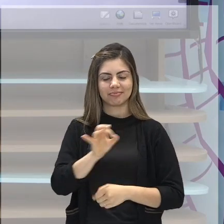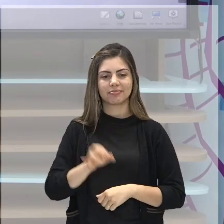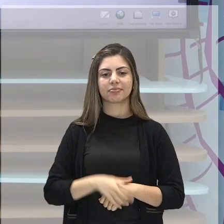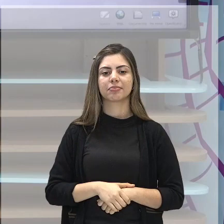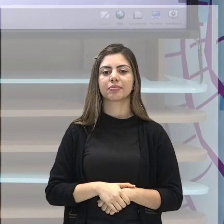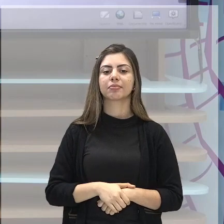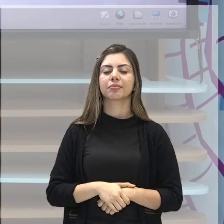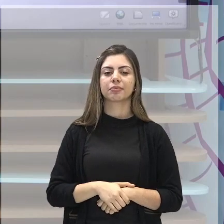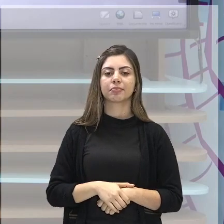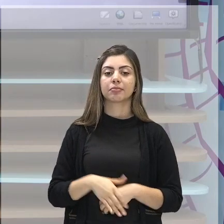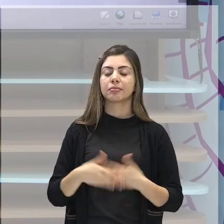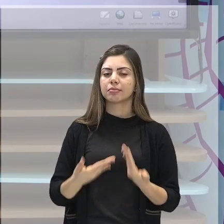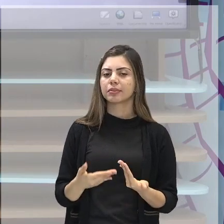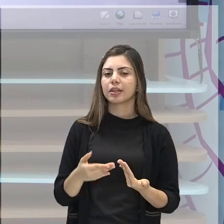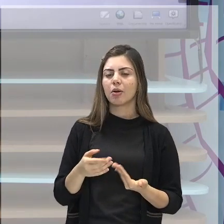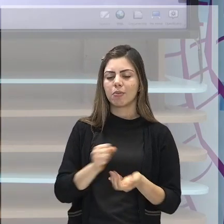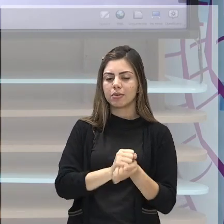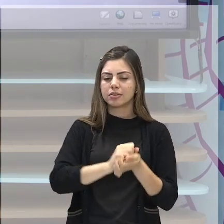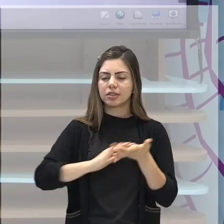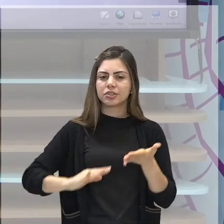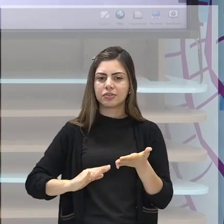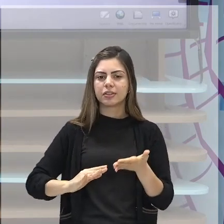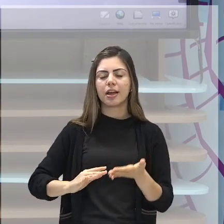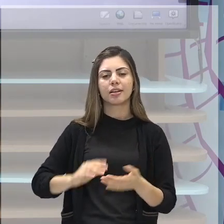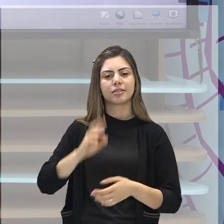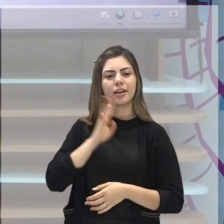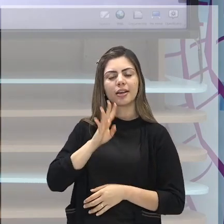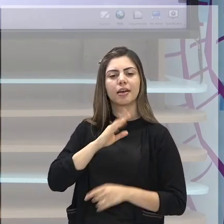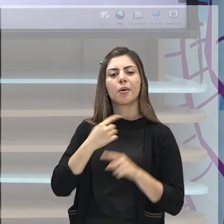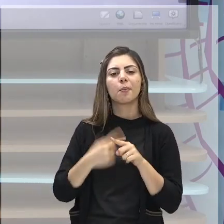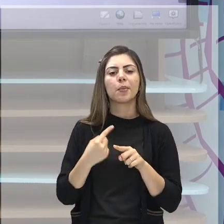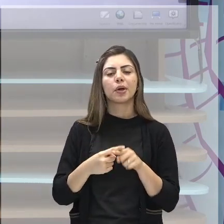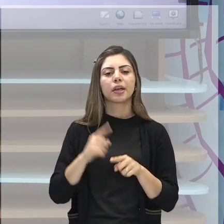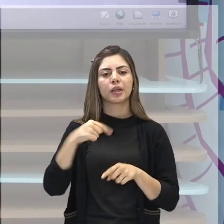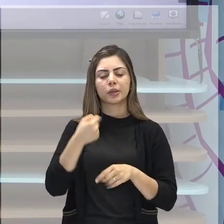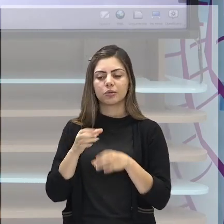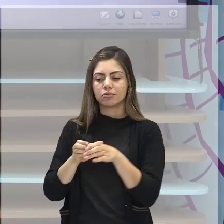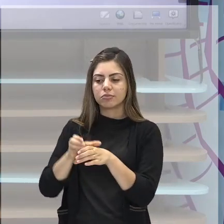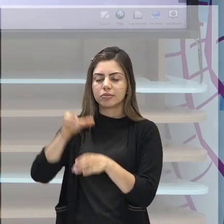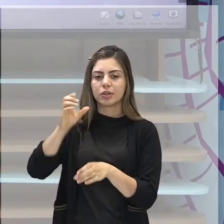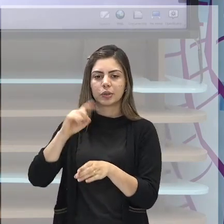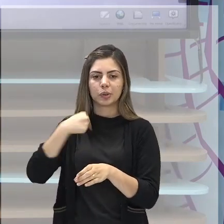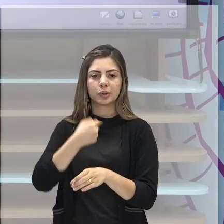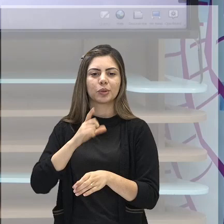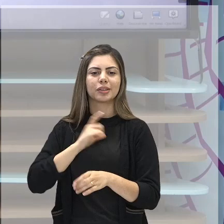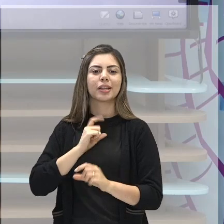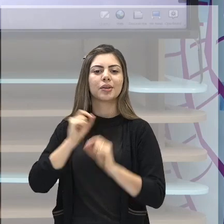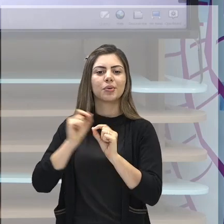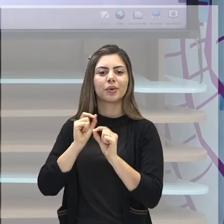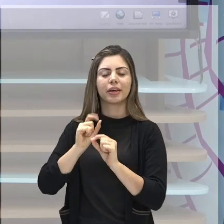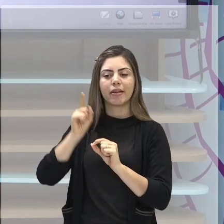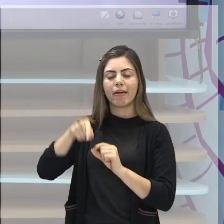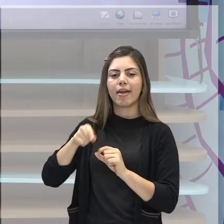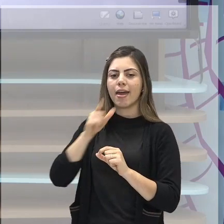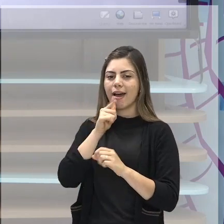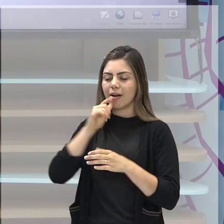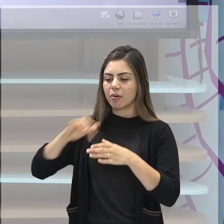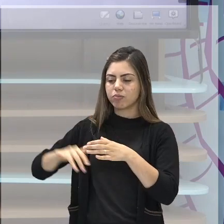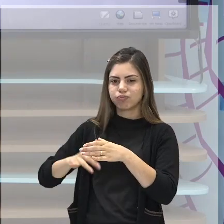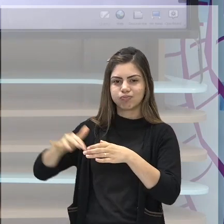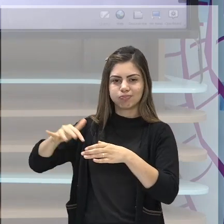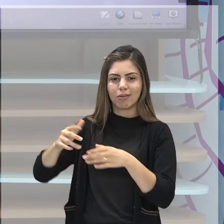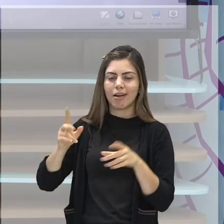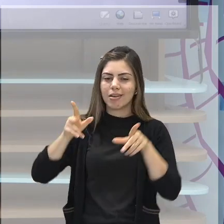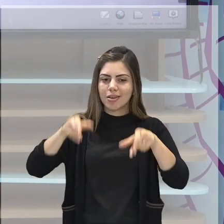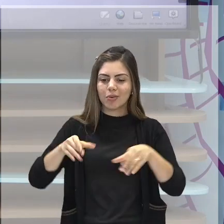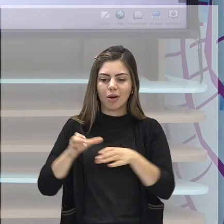E esses problemas são interessantes do cilindro porque a maioria das nossas caixas d'água, né, elas são em forma de cilindro. Então você pode